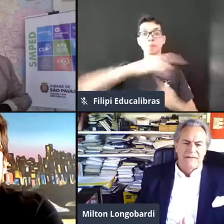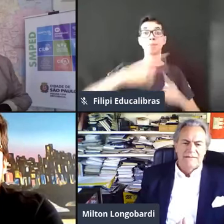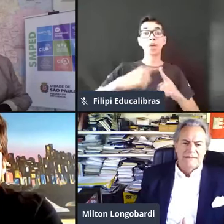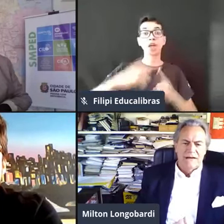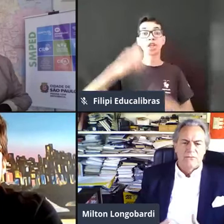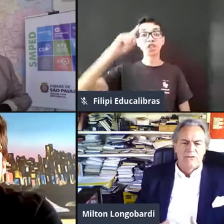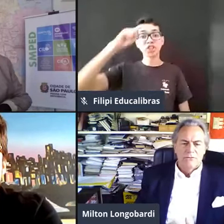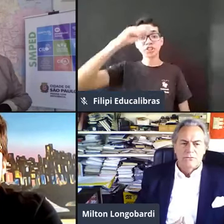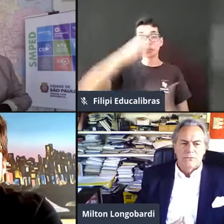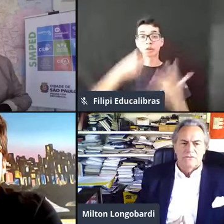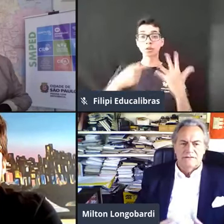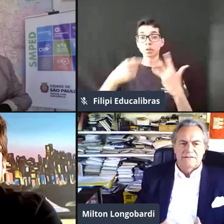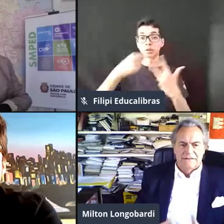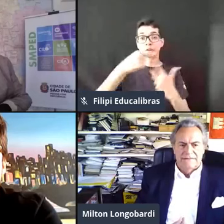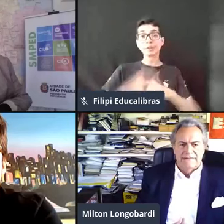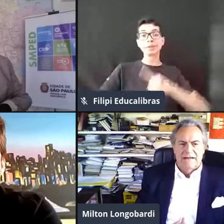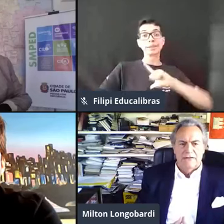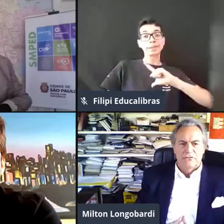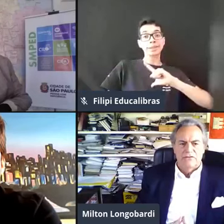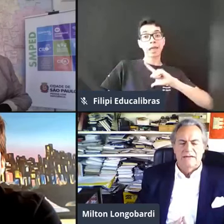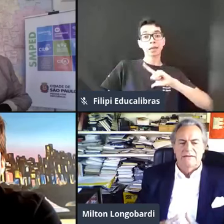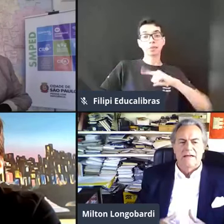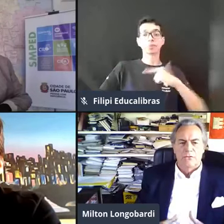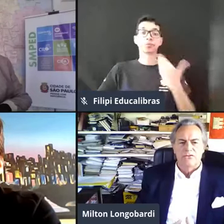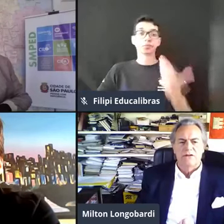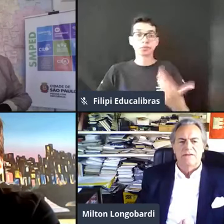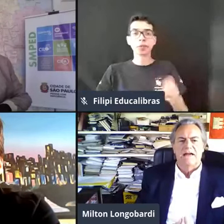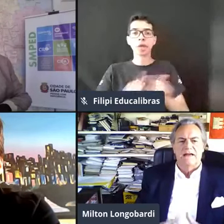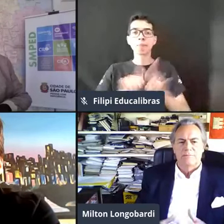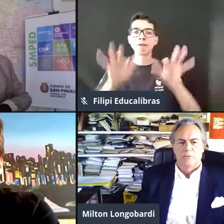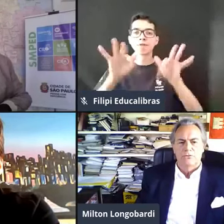para finalizar, convido todos a acessarem o site da